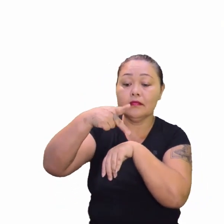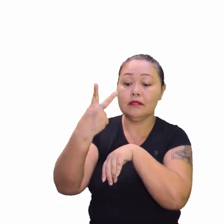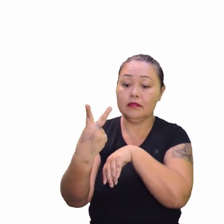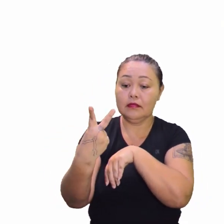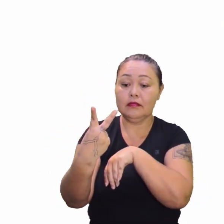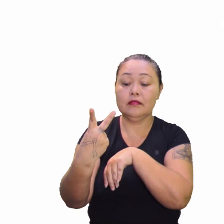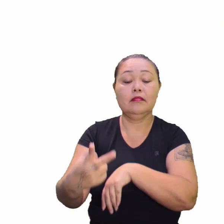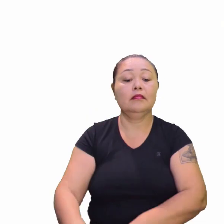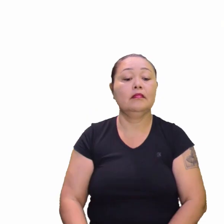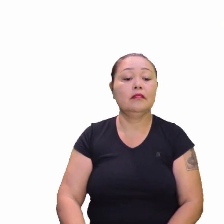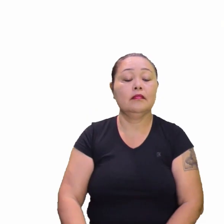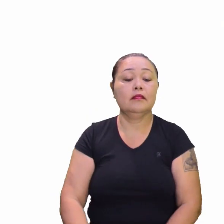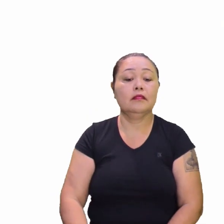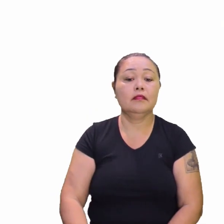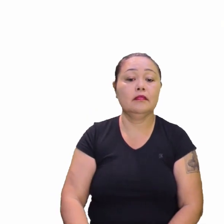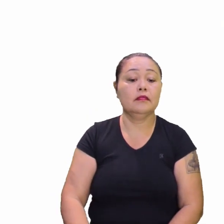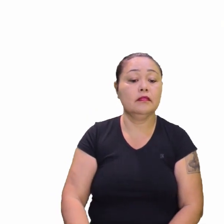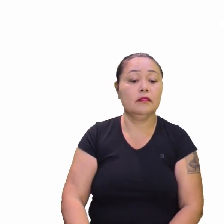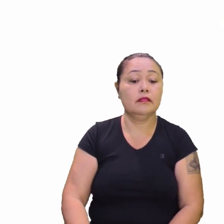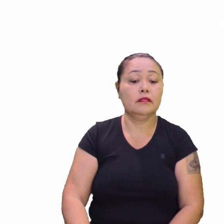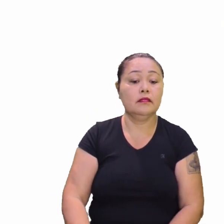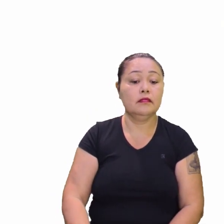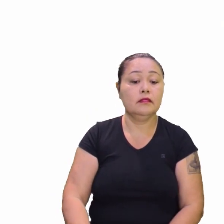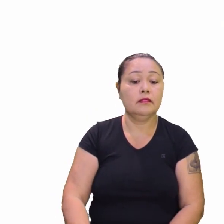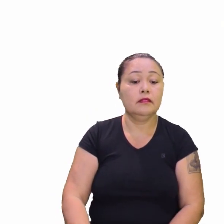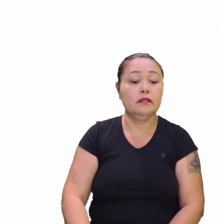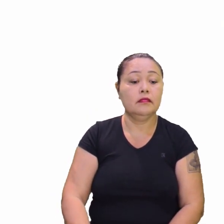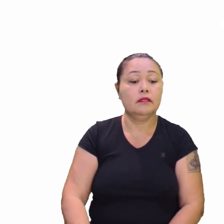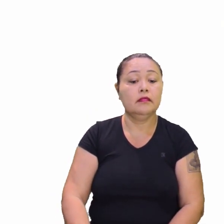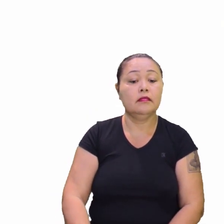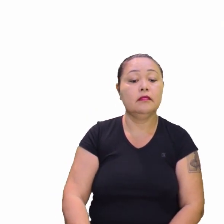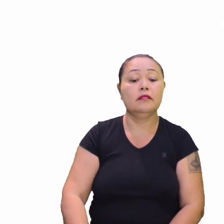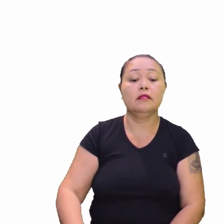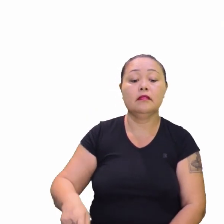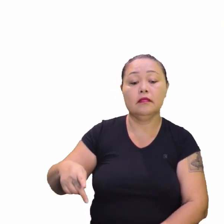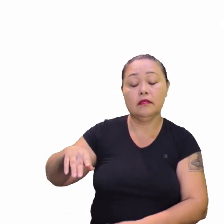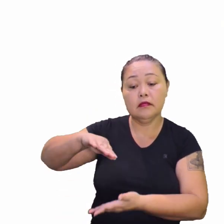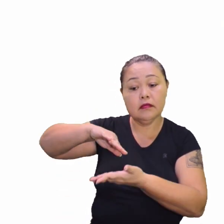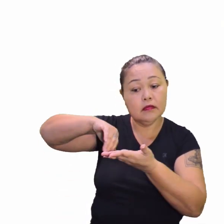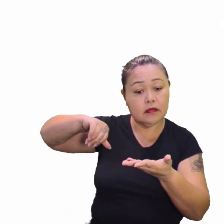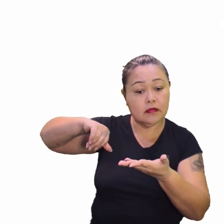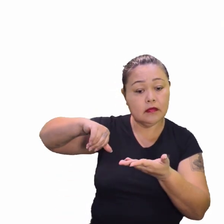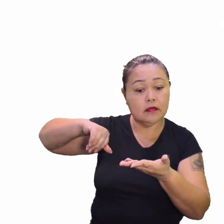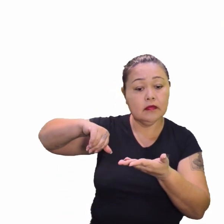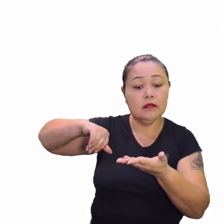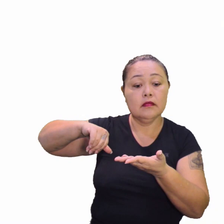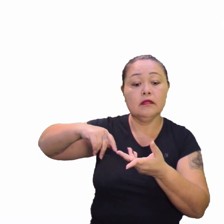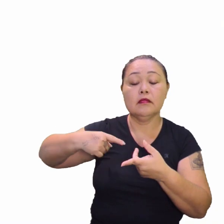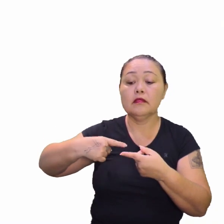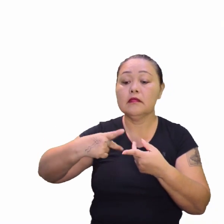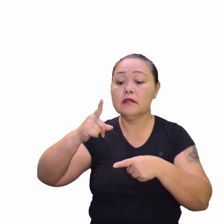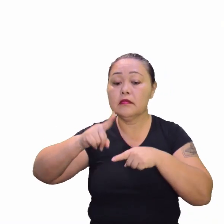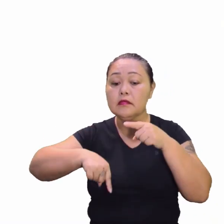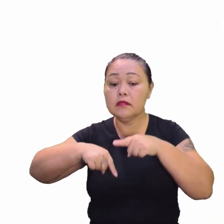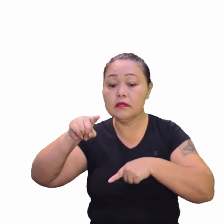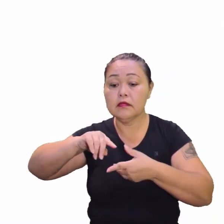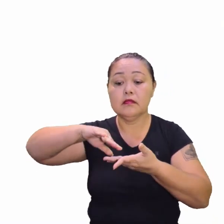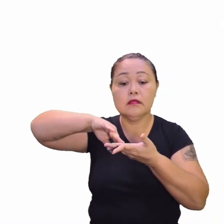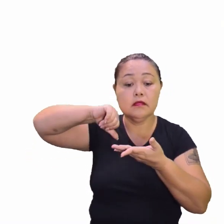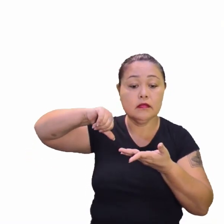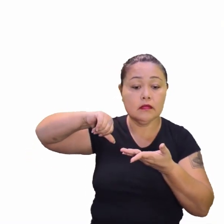isso? Muito bem. Então, ó, já eliminou o nacional, o exportador e